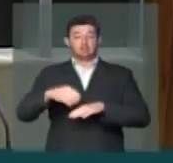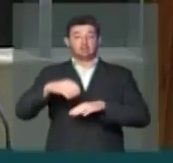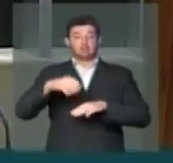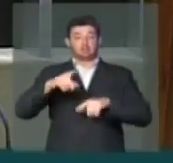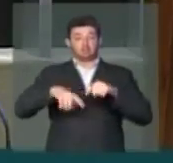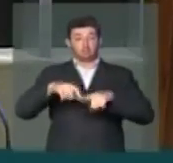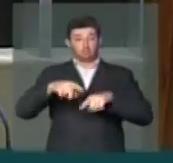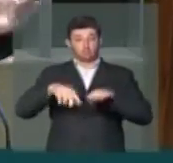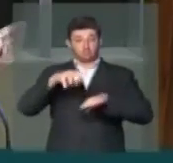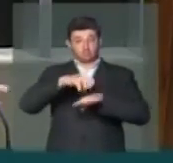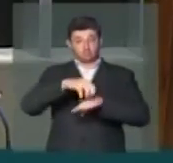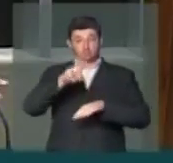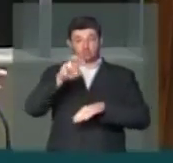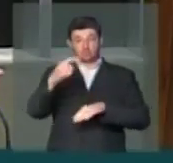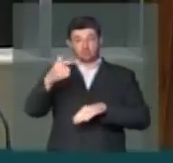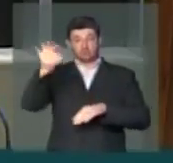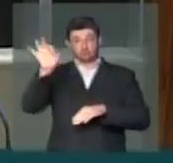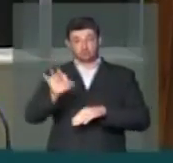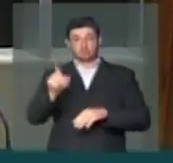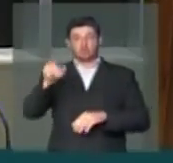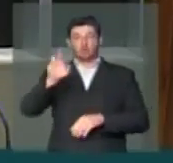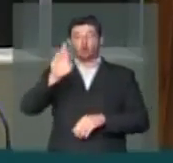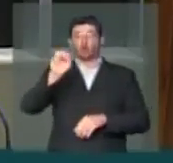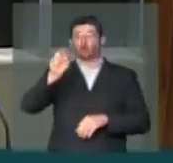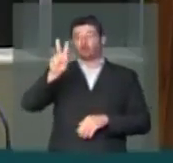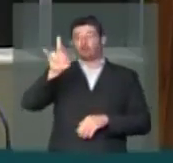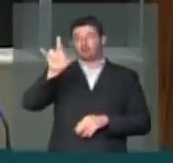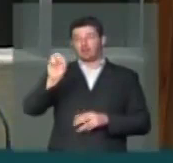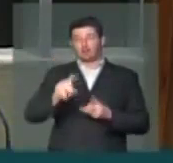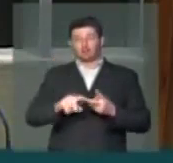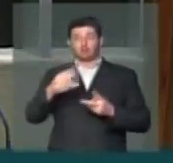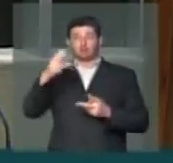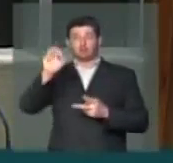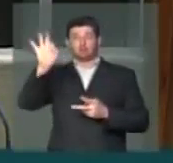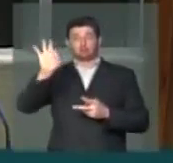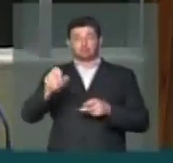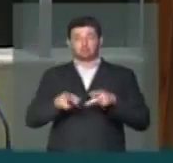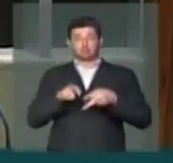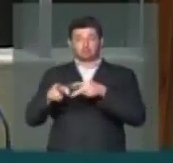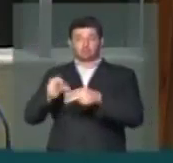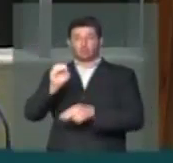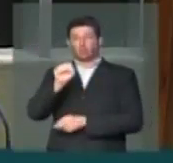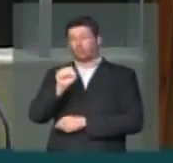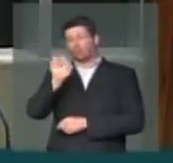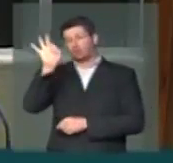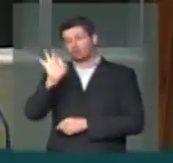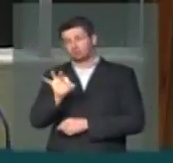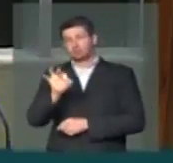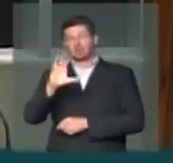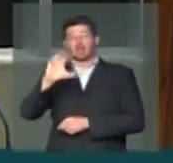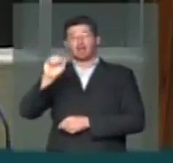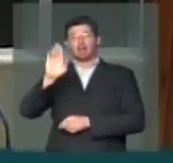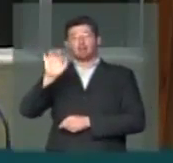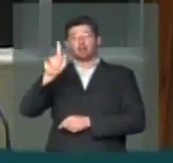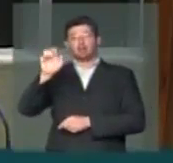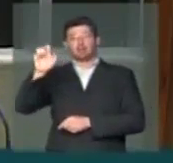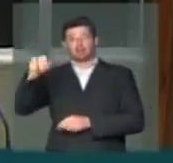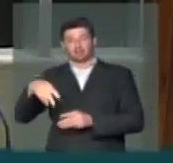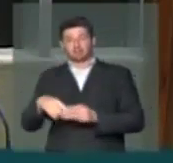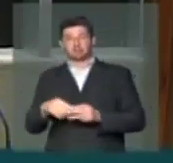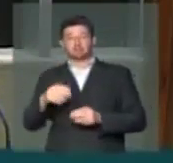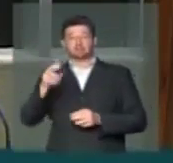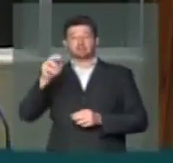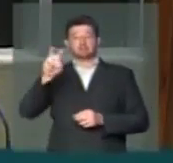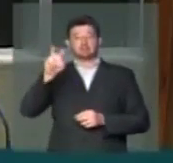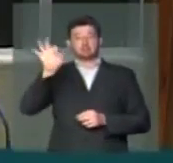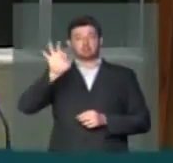cargas, 52% rodoviário, 30% ferroviário, 8% de cabotagem, 5%